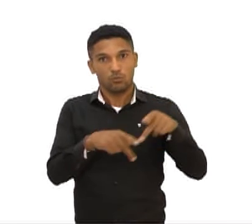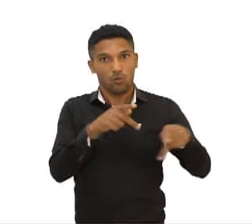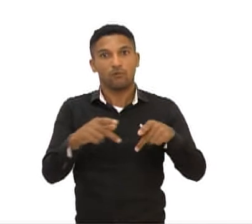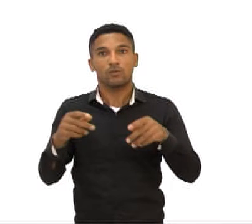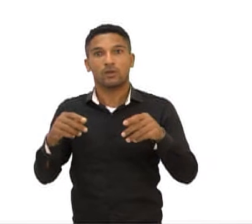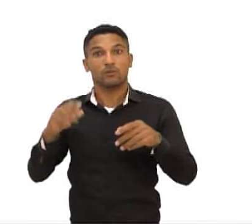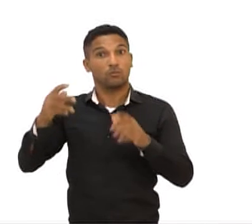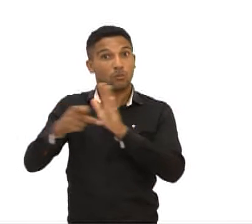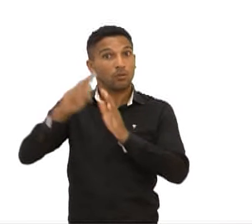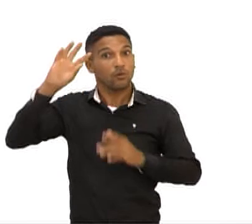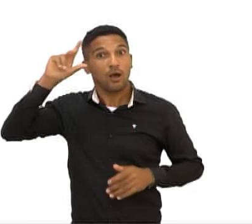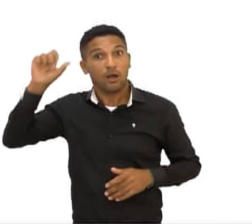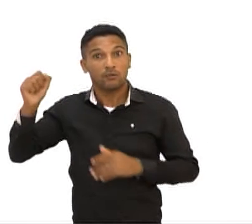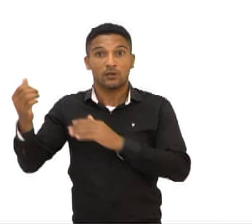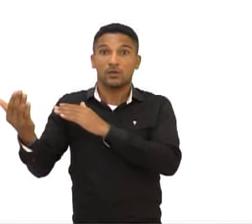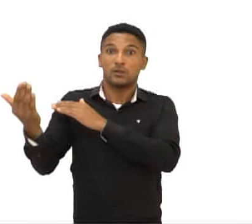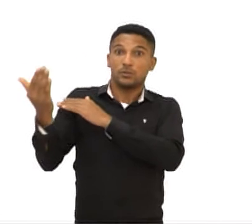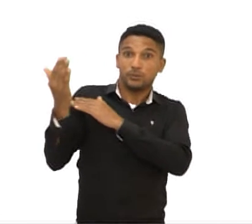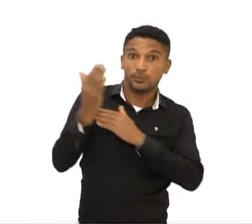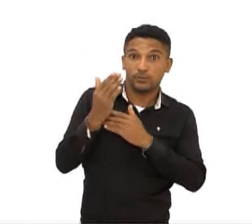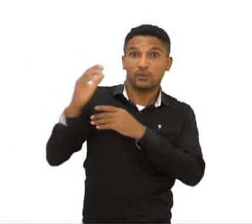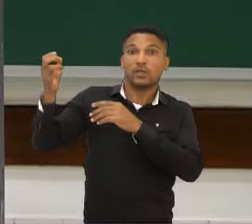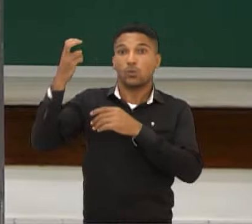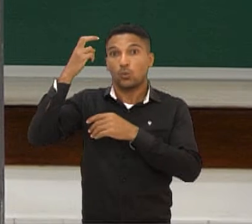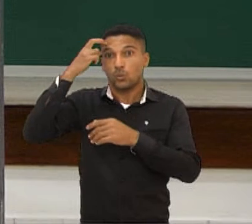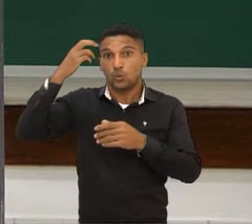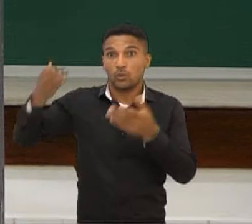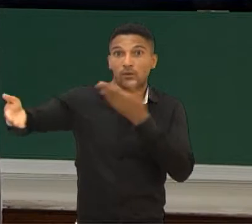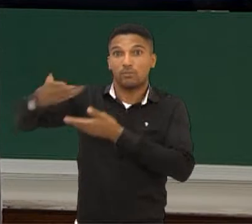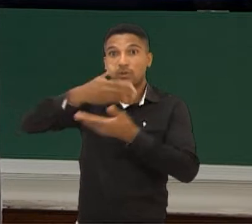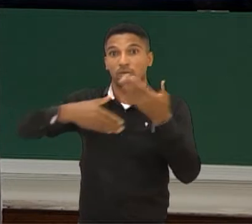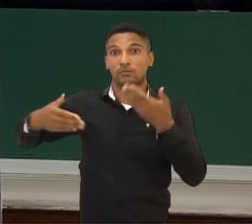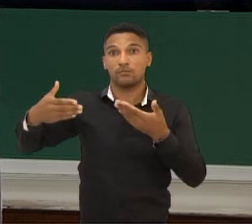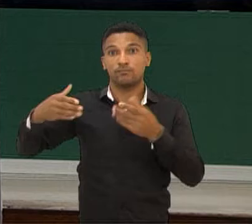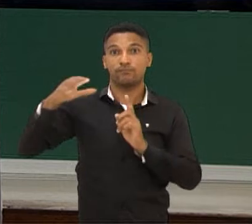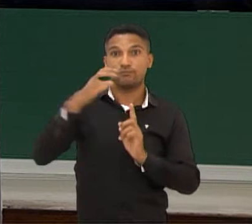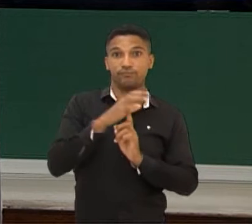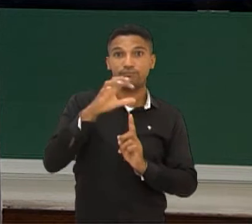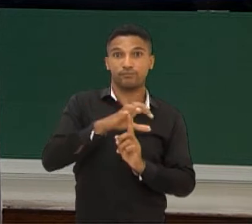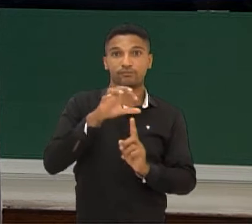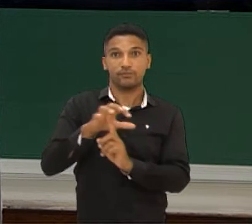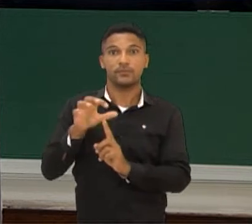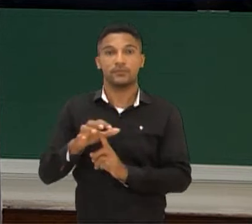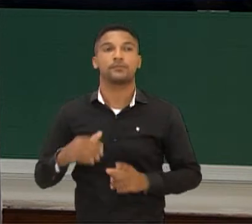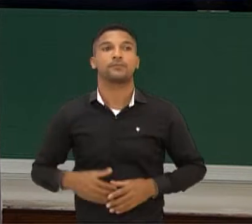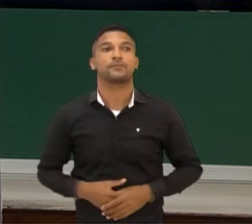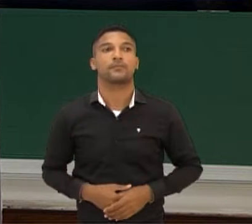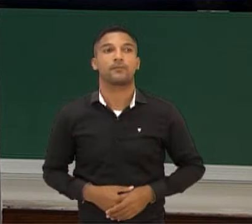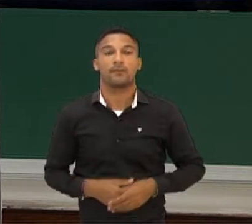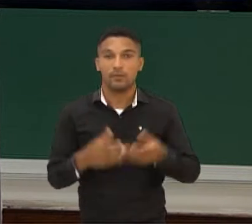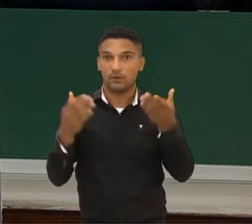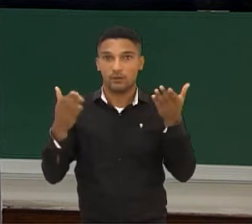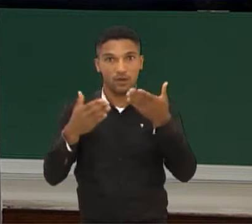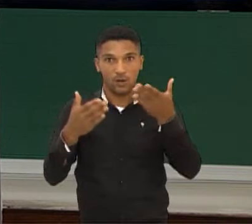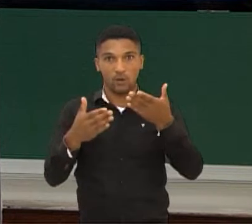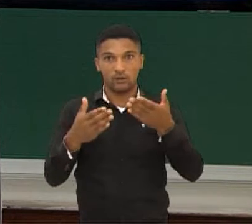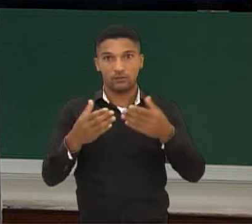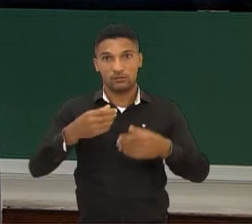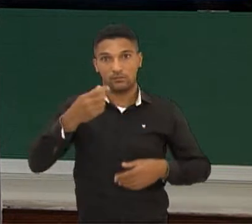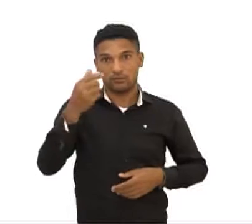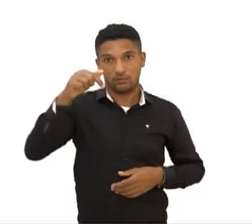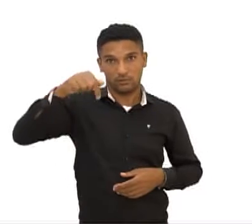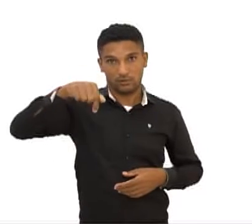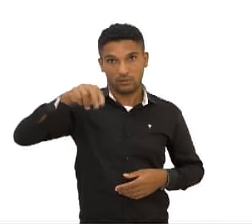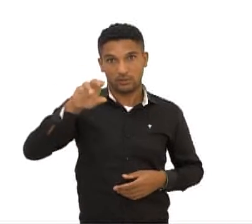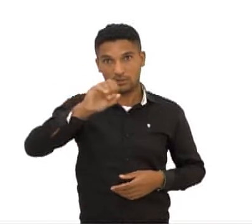brasileira. E nós chegamos aqui no nosso primeiro quiz, né, para ver se vocês estão ligados nas coisas que a gente está